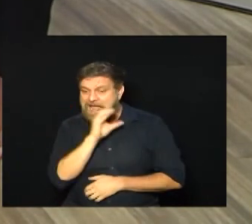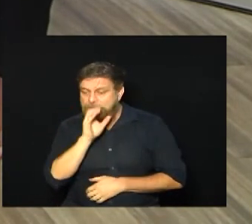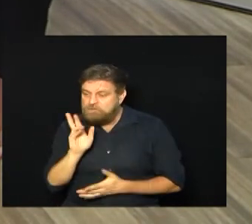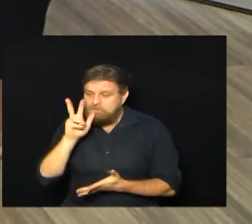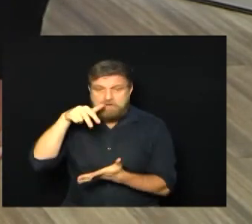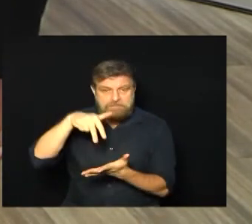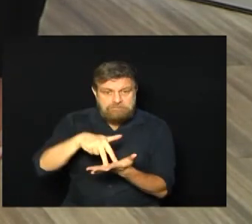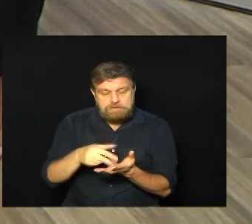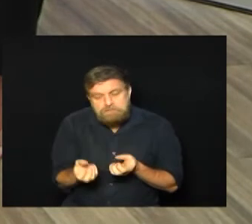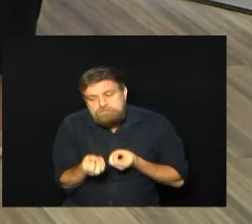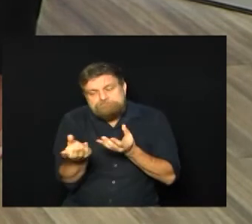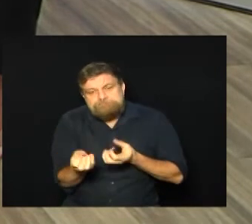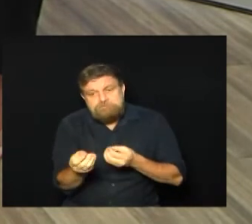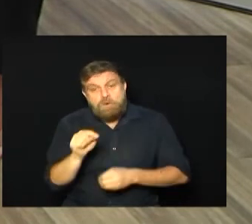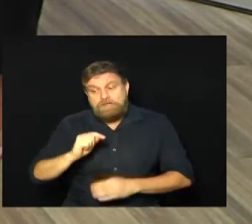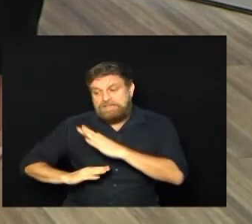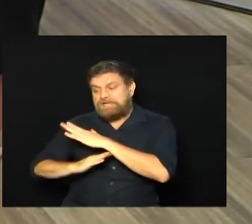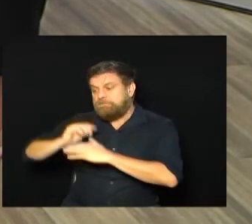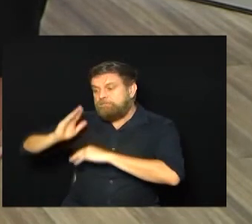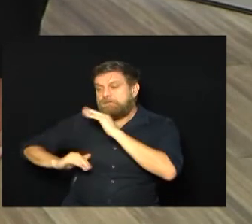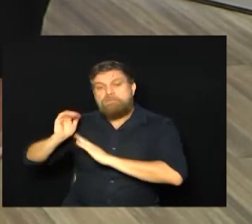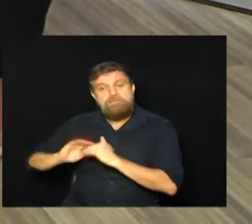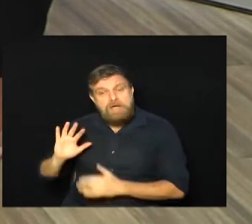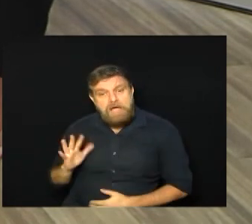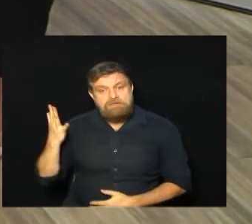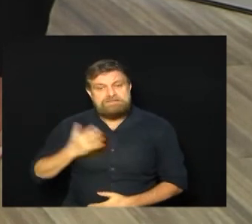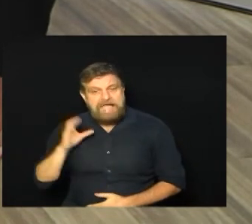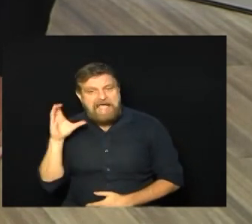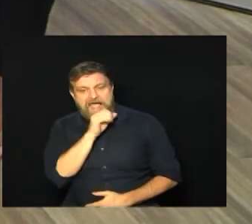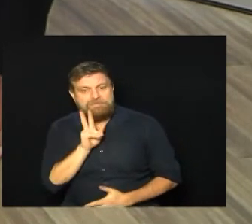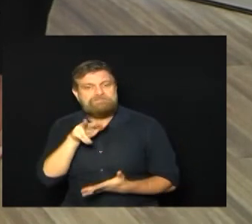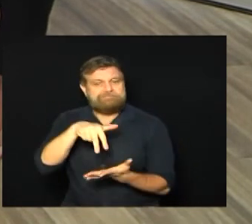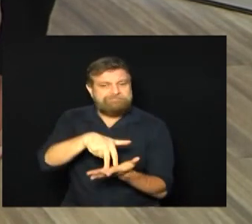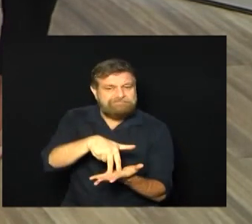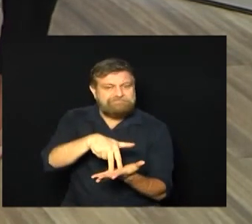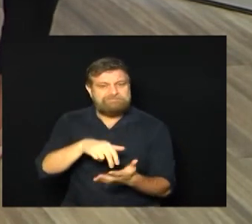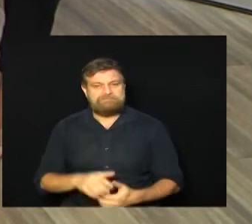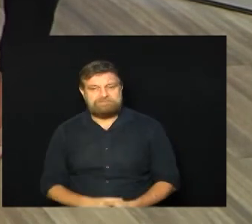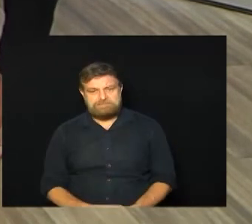trazer tudo que está acontecendo na Casa de Leis aqui em Campinas. Até mais. Até daqui a pouco.